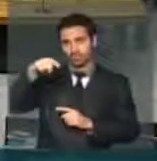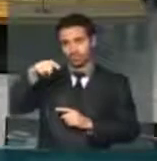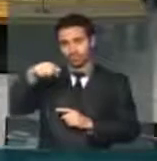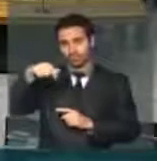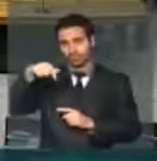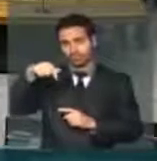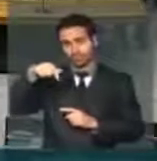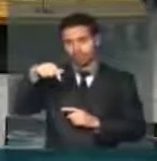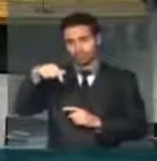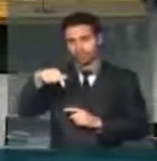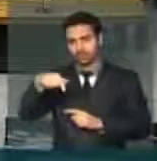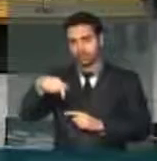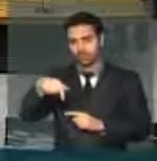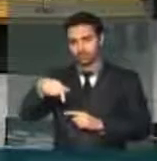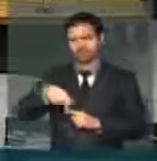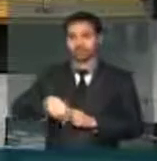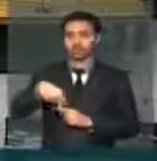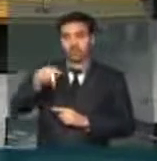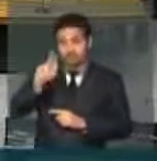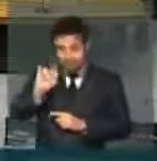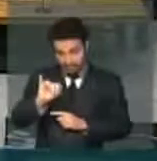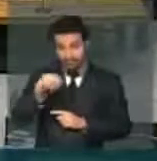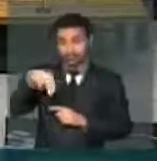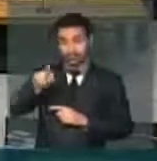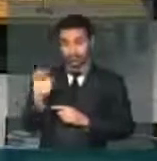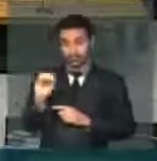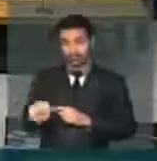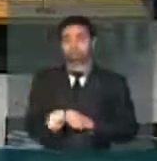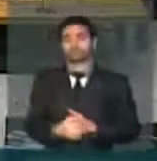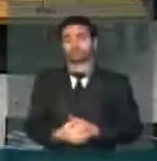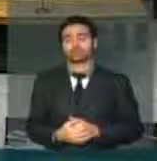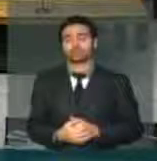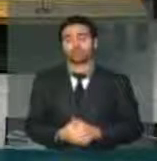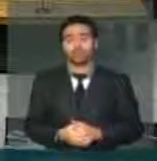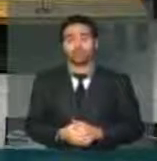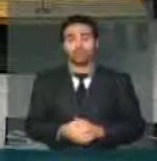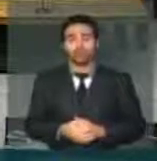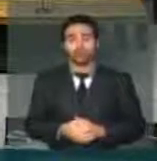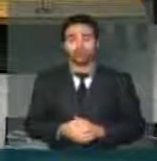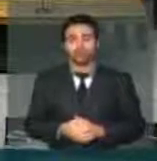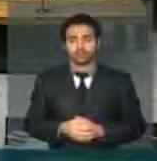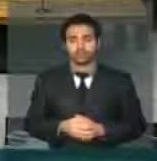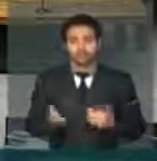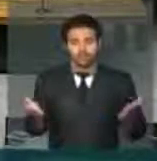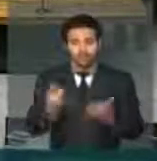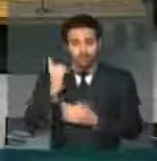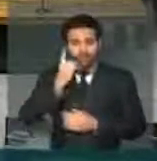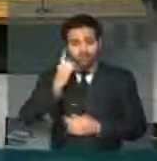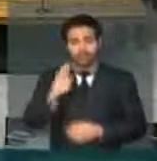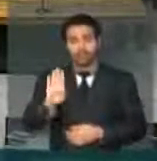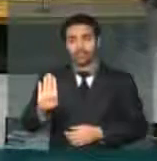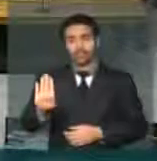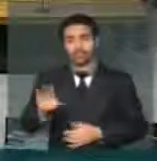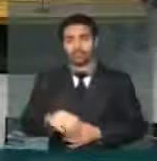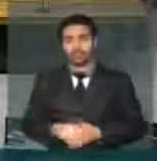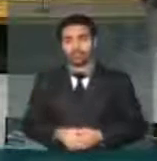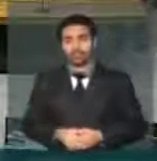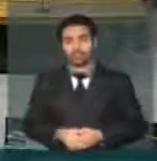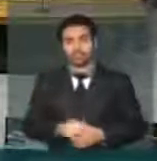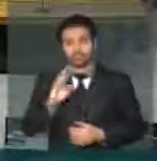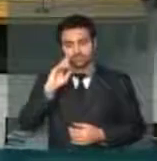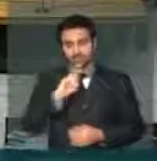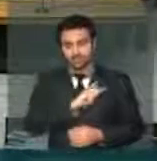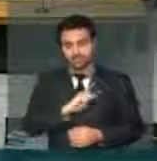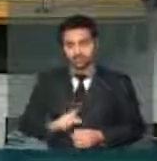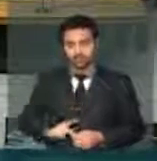Muito obrigado, nobre deputado. Conceda a palavra, deputado Bacelar. Senhor presidente,